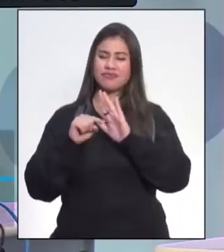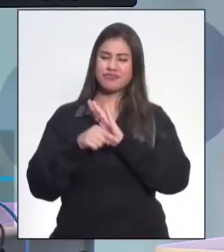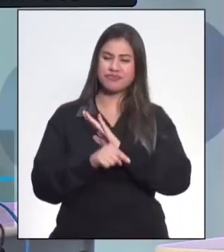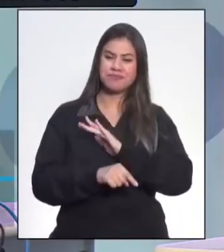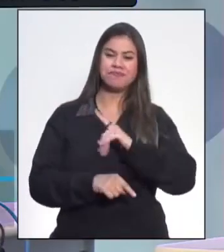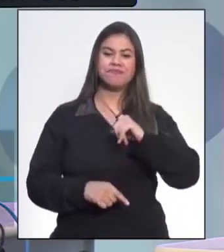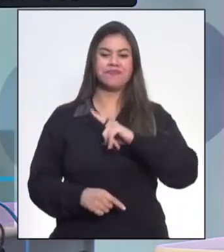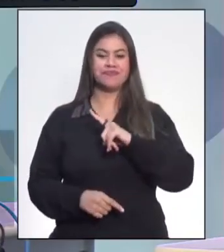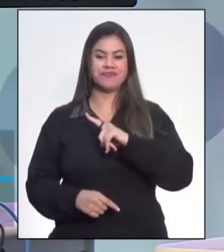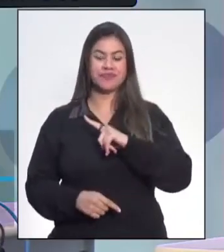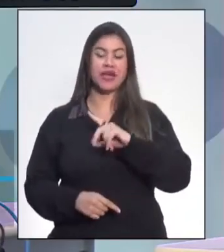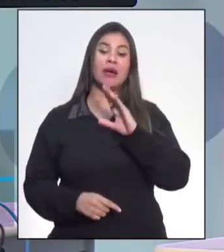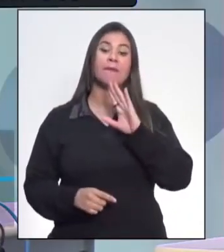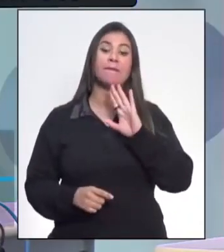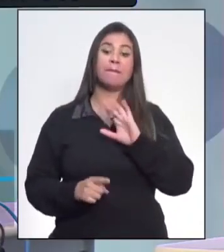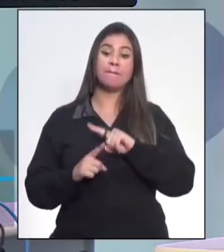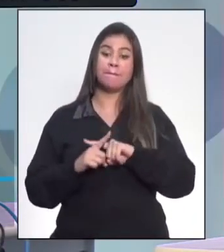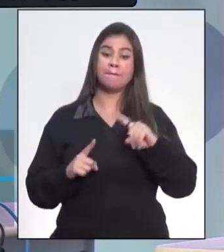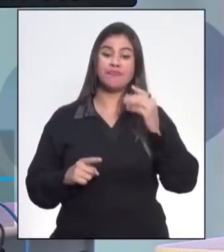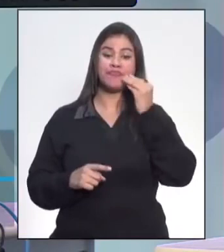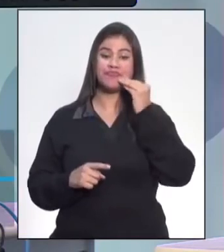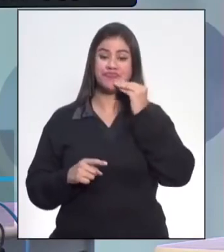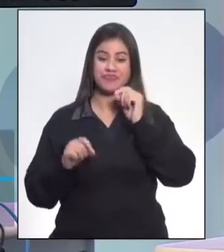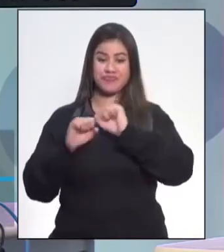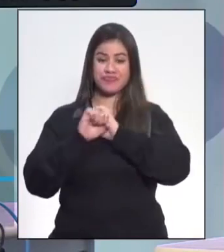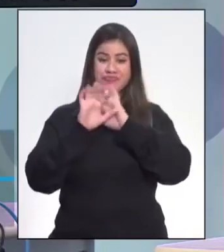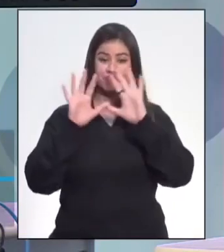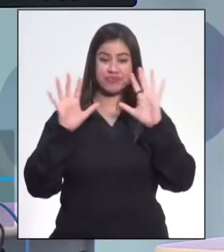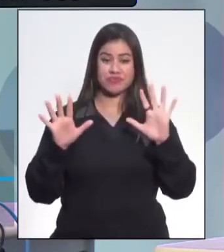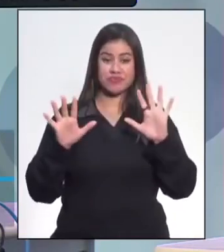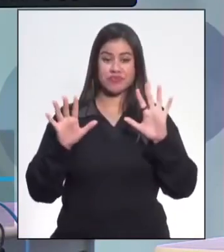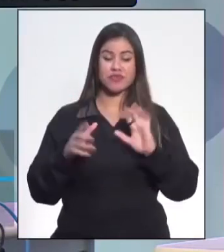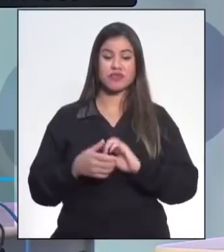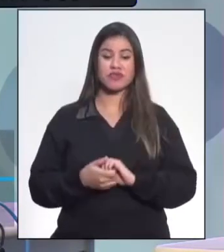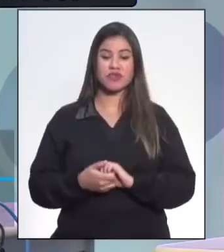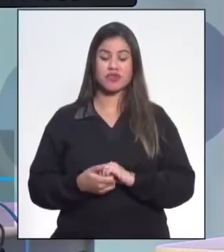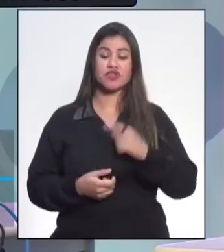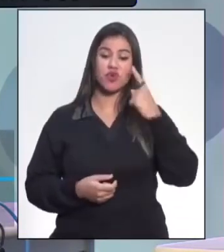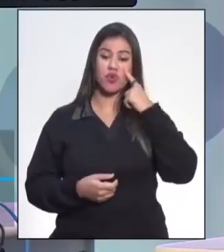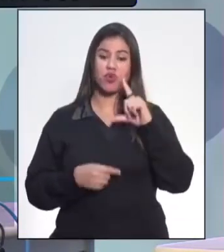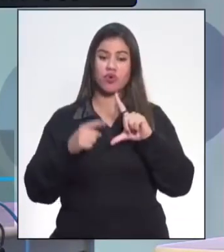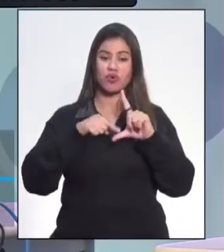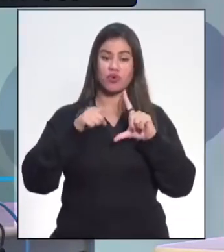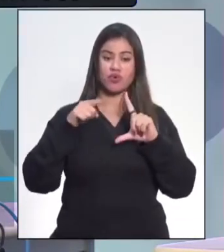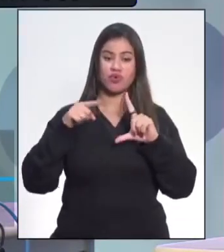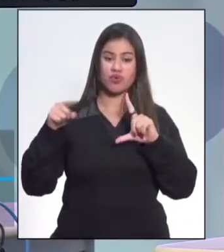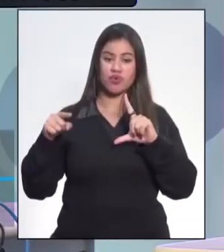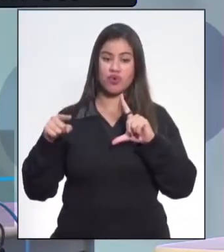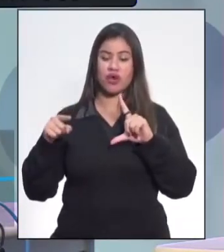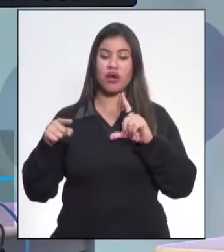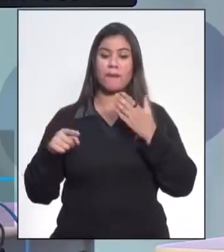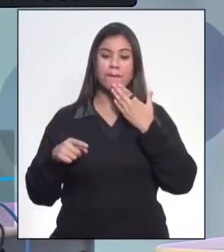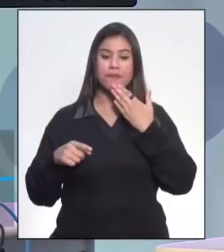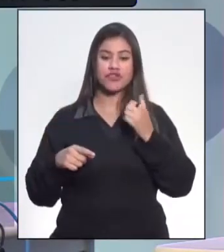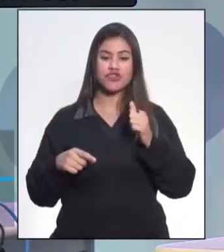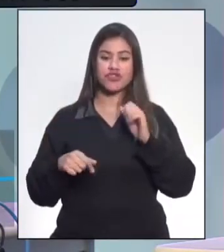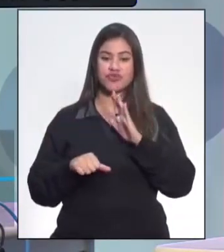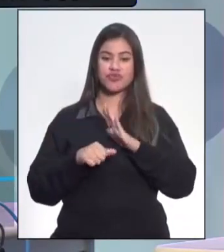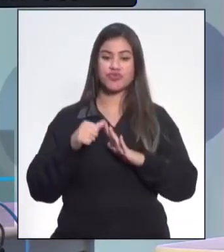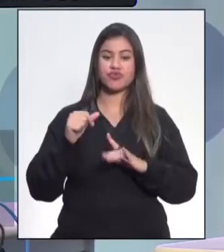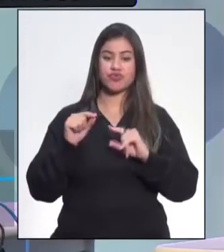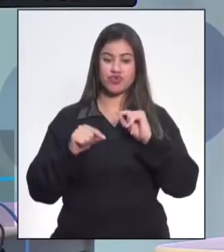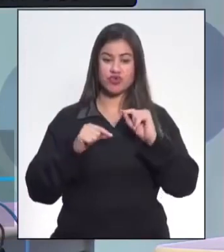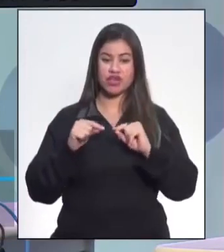Mas nós vamos tentar clarear o máximo possível a dúvida de vocês. Então, olhando lá o nosso gráfico, eu pedi no primeiro item, e eu pedi para a